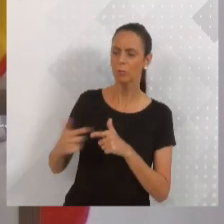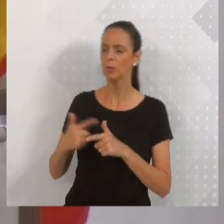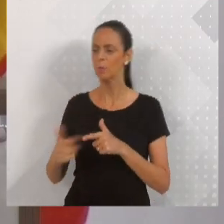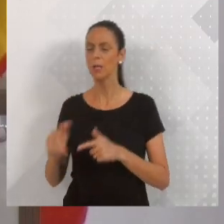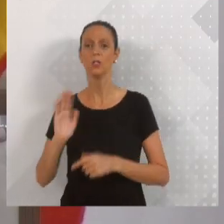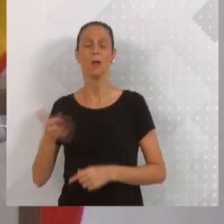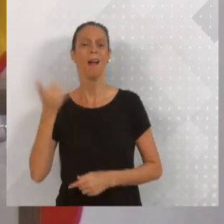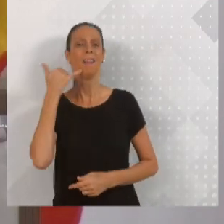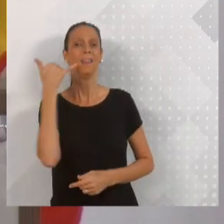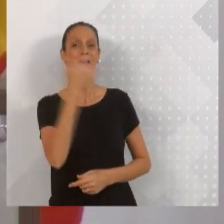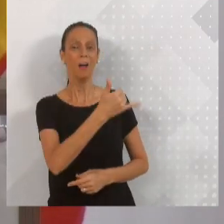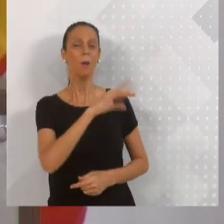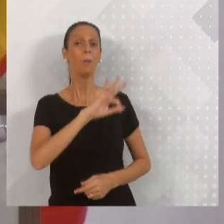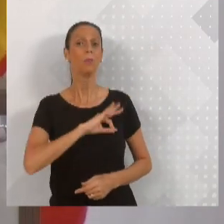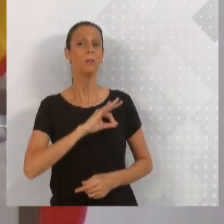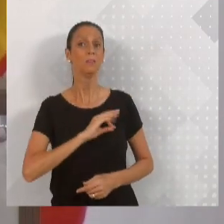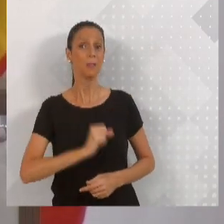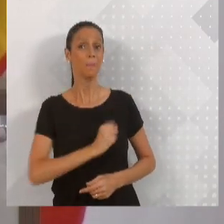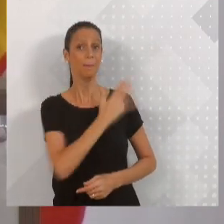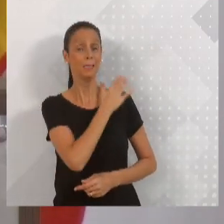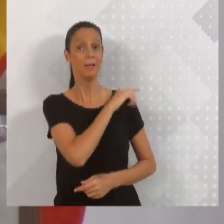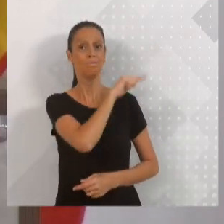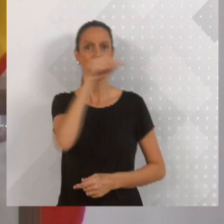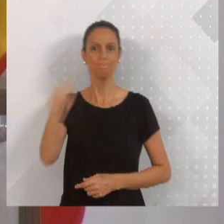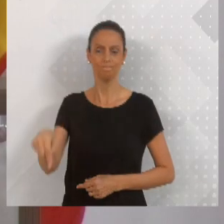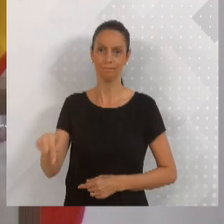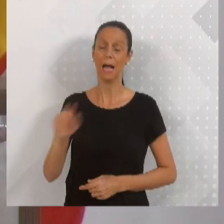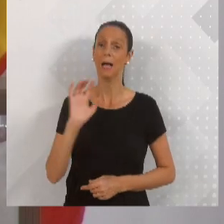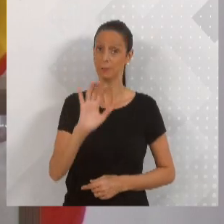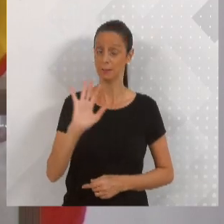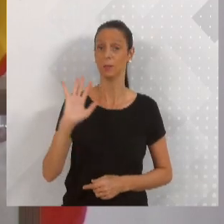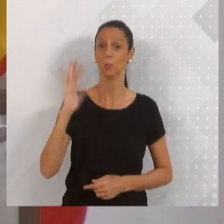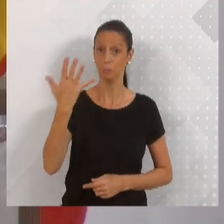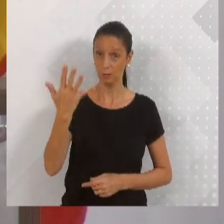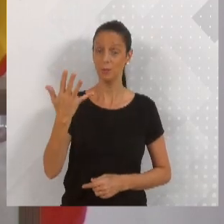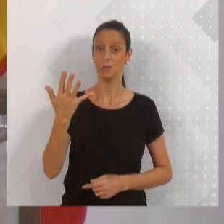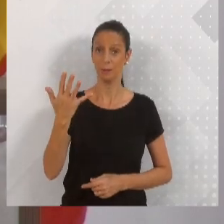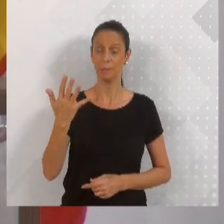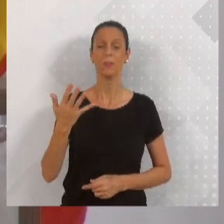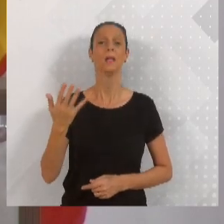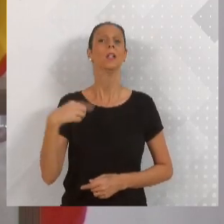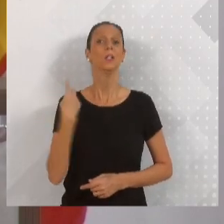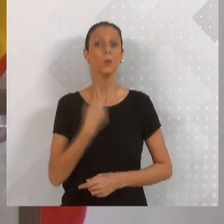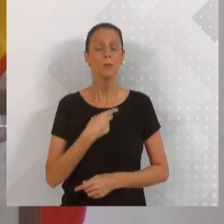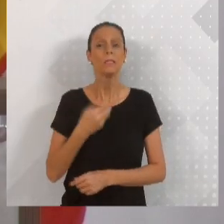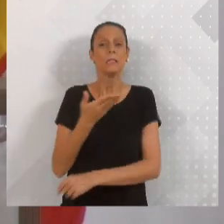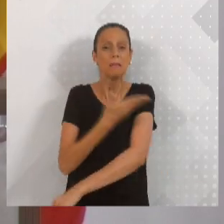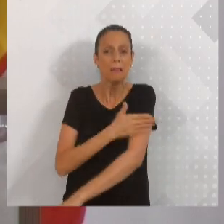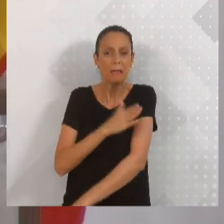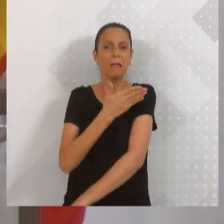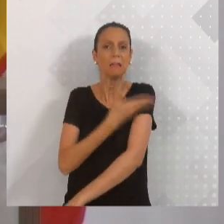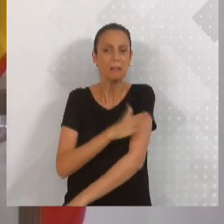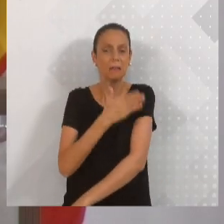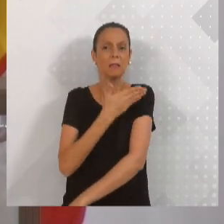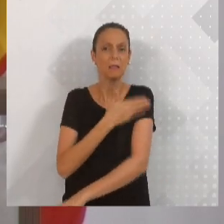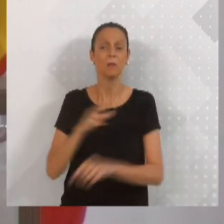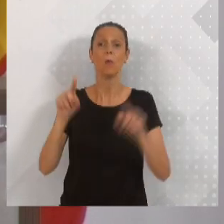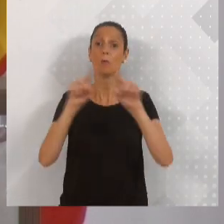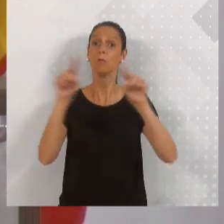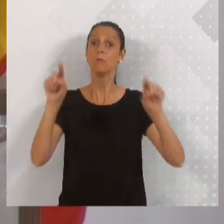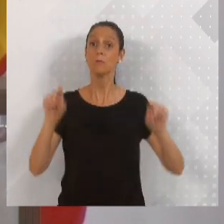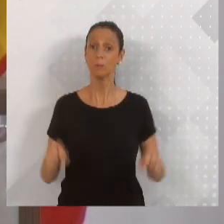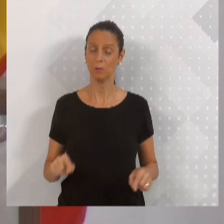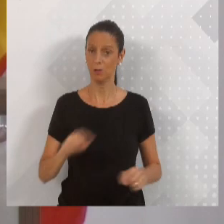acionava a polícia militar basicamente era isso que acontecia então nós treinamos e estamos treinando os colaboradores que